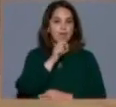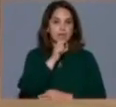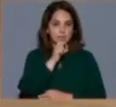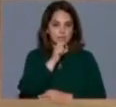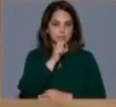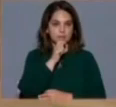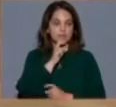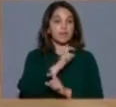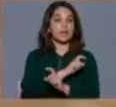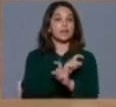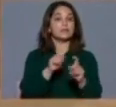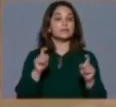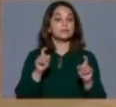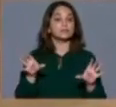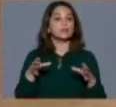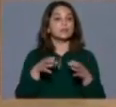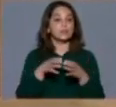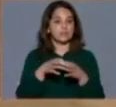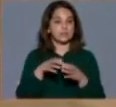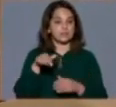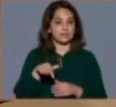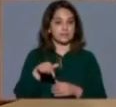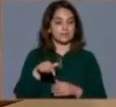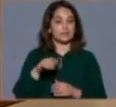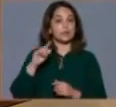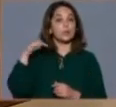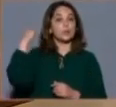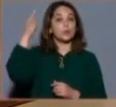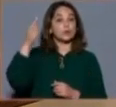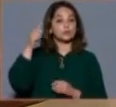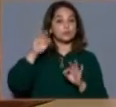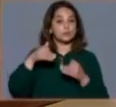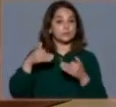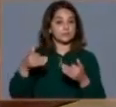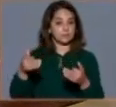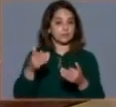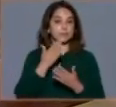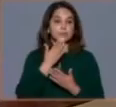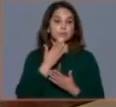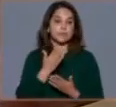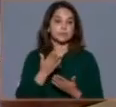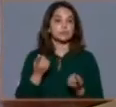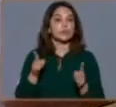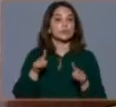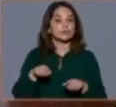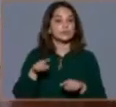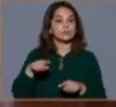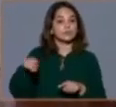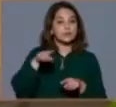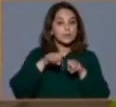Um aviso da comunidade paroquial. No próximo fim de semana pedimos de novo a vossa